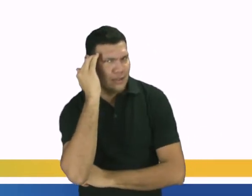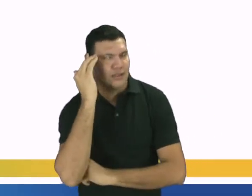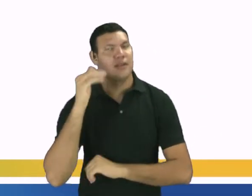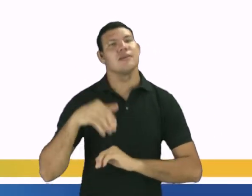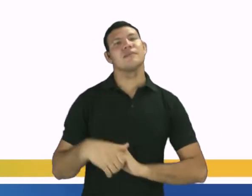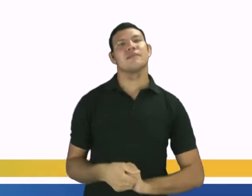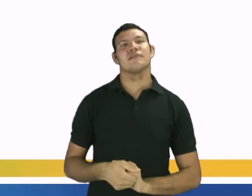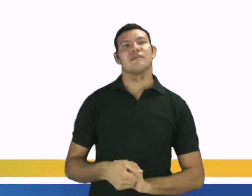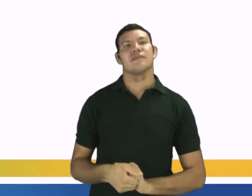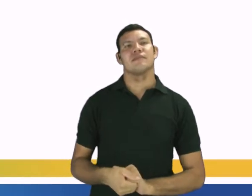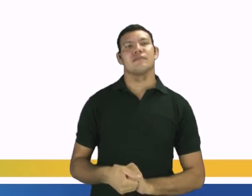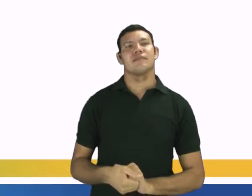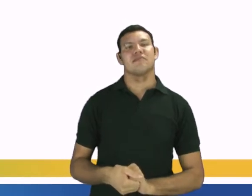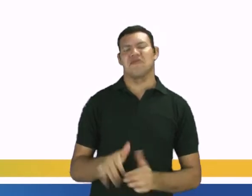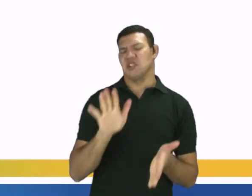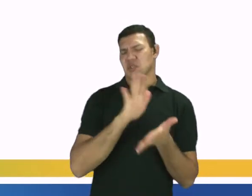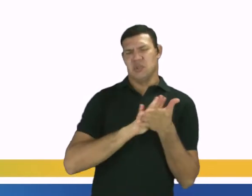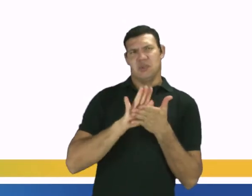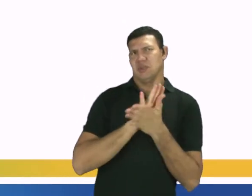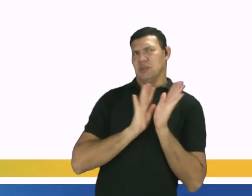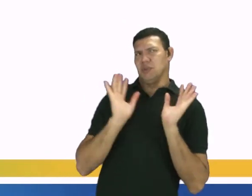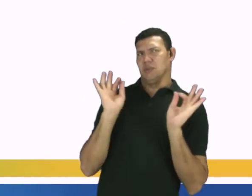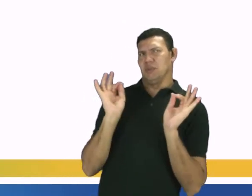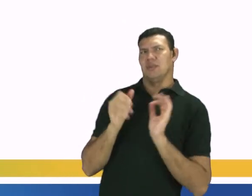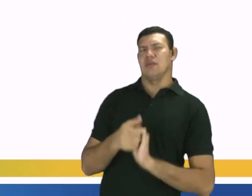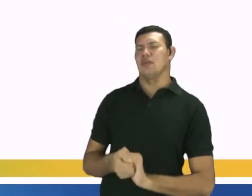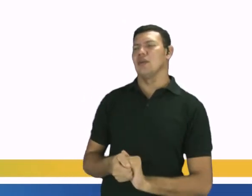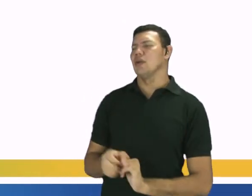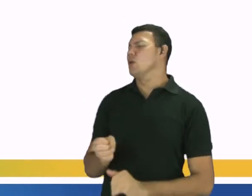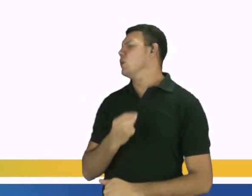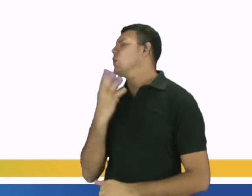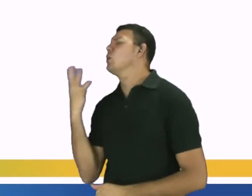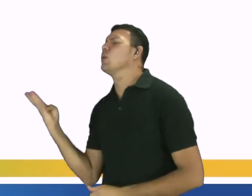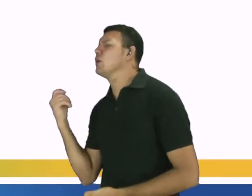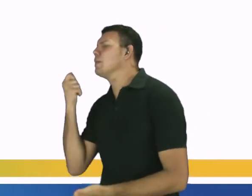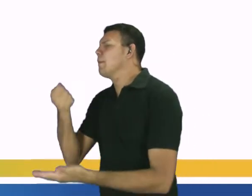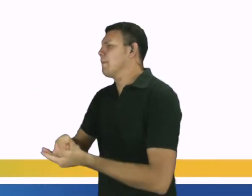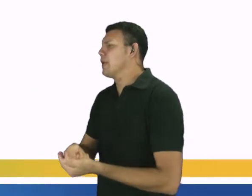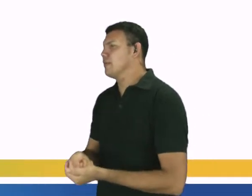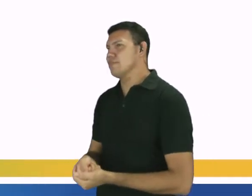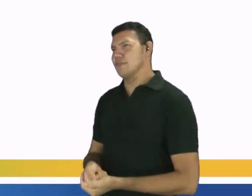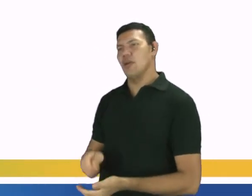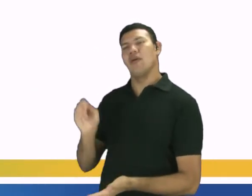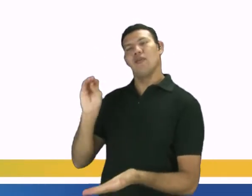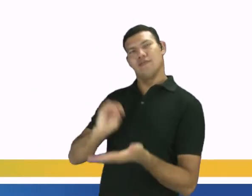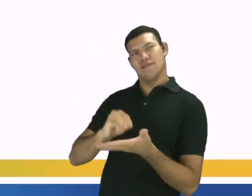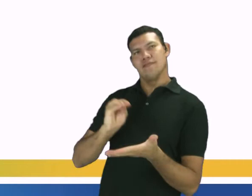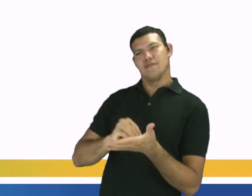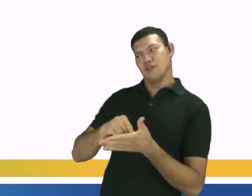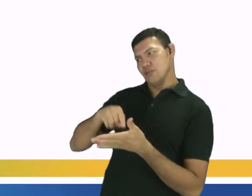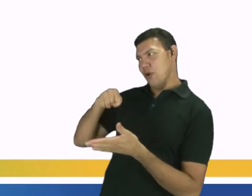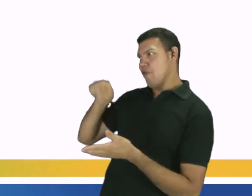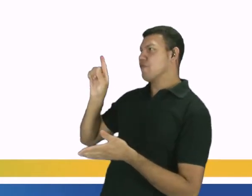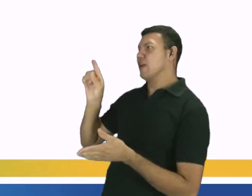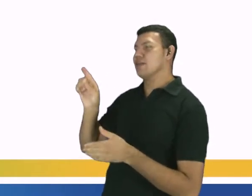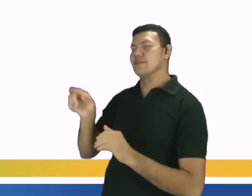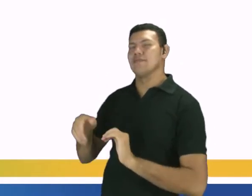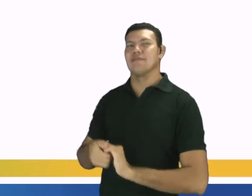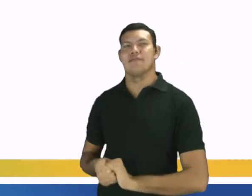Vamos lá. Nada mais. Quanto le debo? O que falta? O acento lá no A, no pronome interrogativo. Quanto le